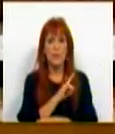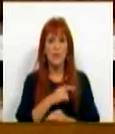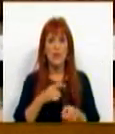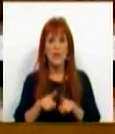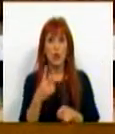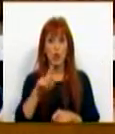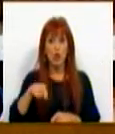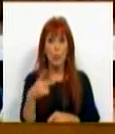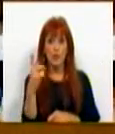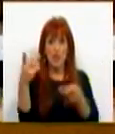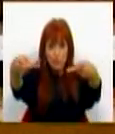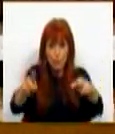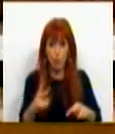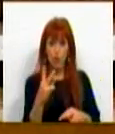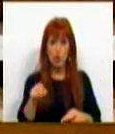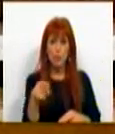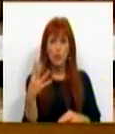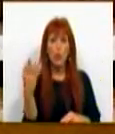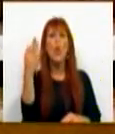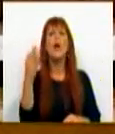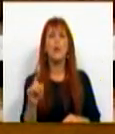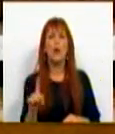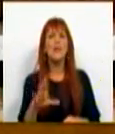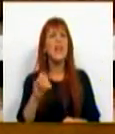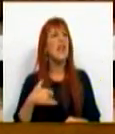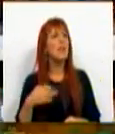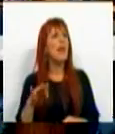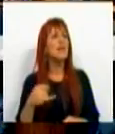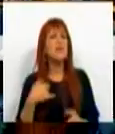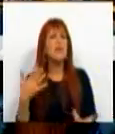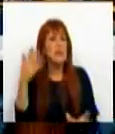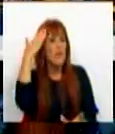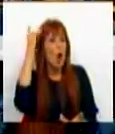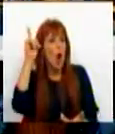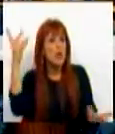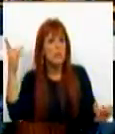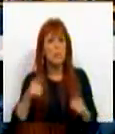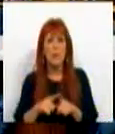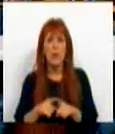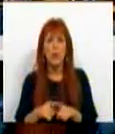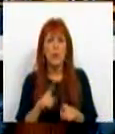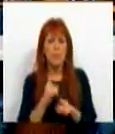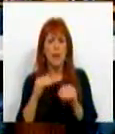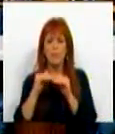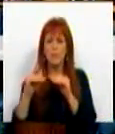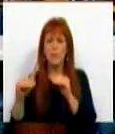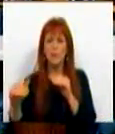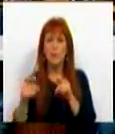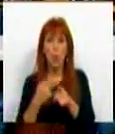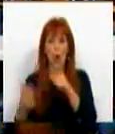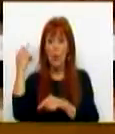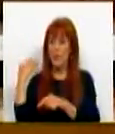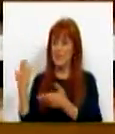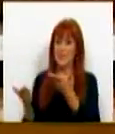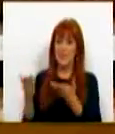de 2,6 para 2,4. O que é que CDS e PSD previam? Que ele mantivesse constante em relação ao ano